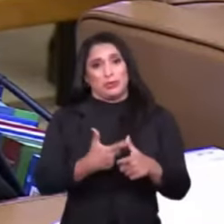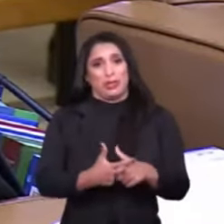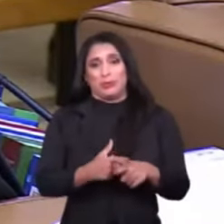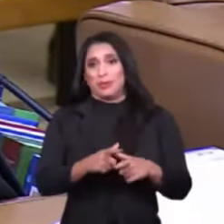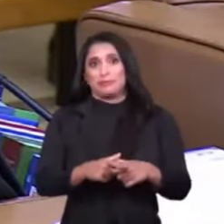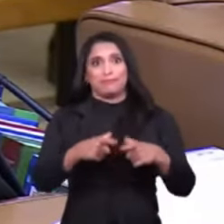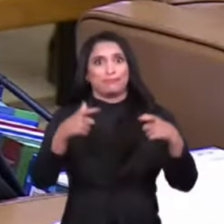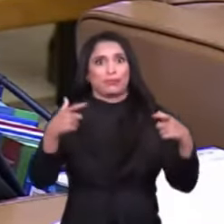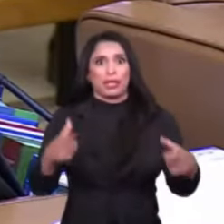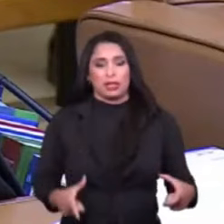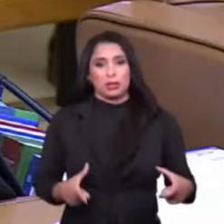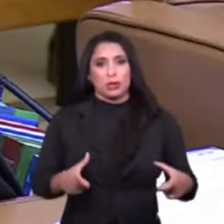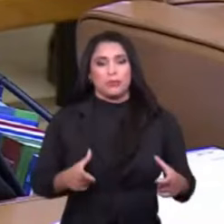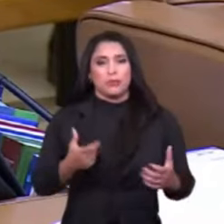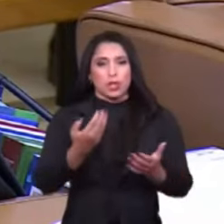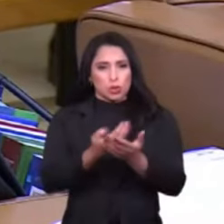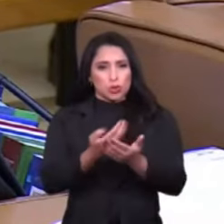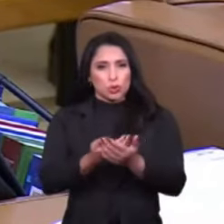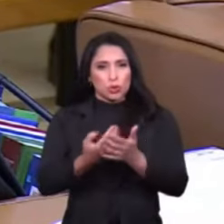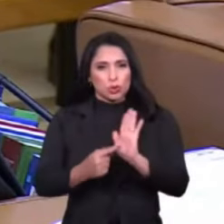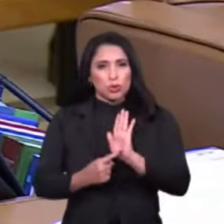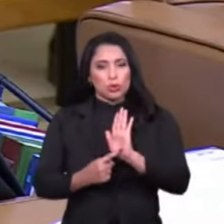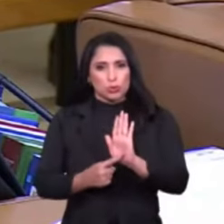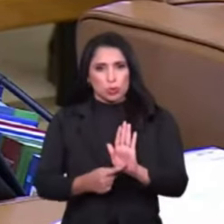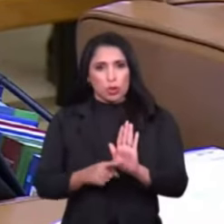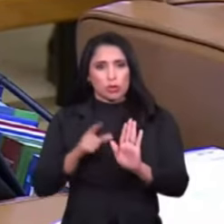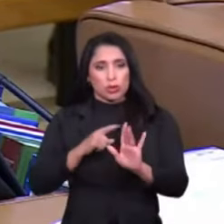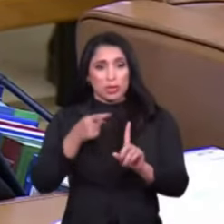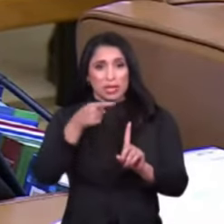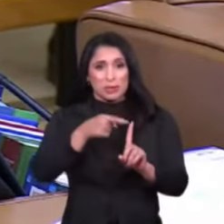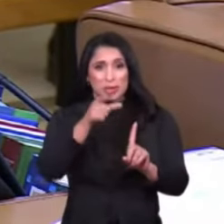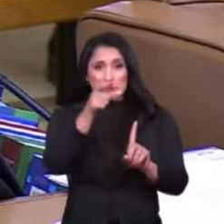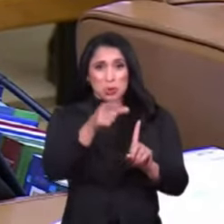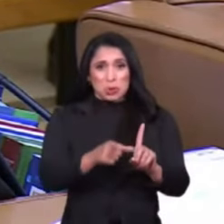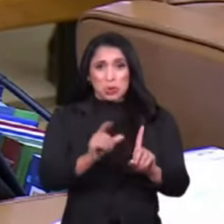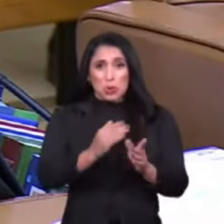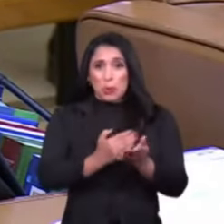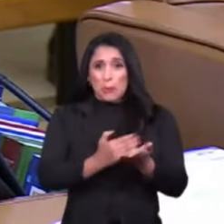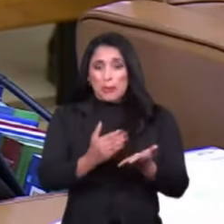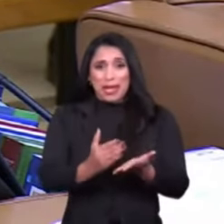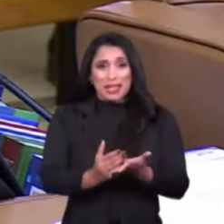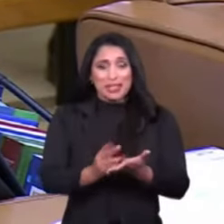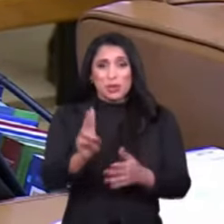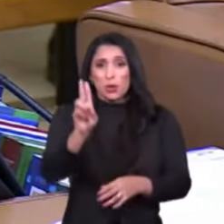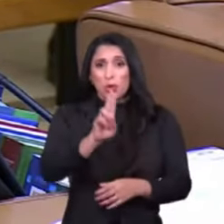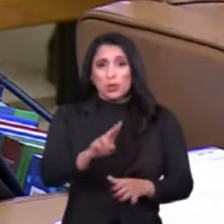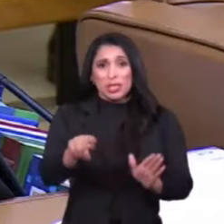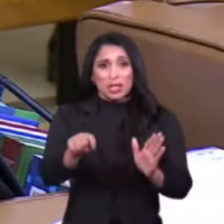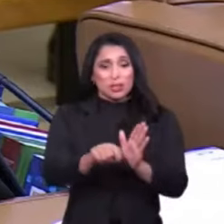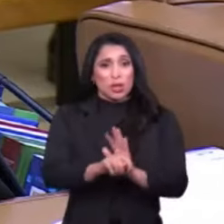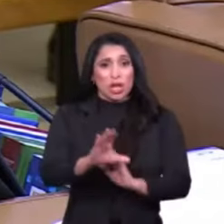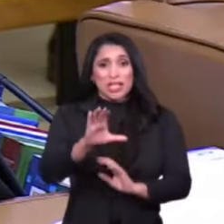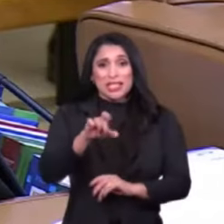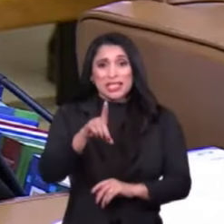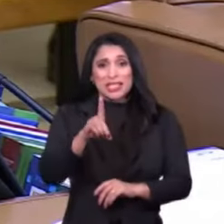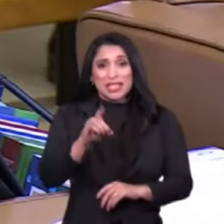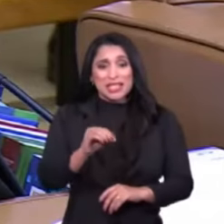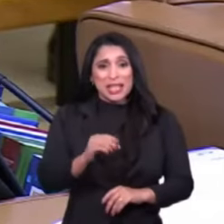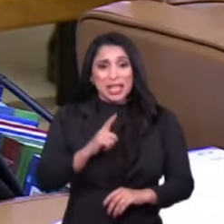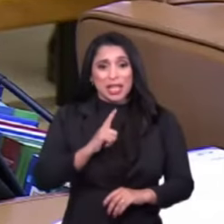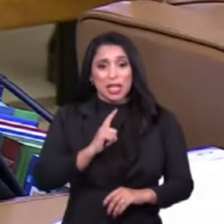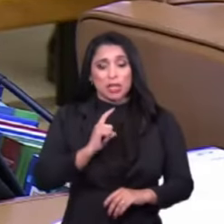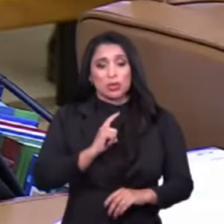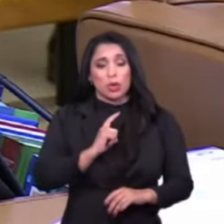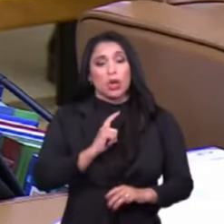Estudos mostram que os indivíduos têm iniciado o uso bem mais cedo e a concentração de